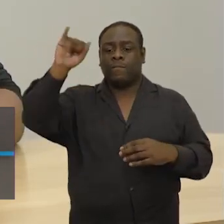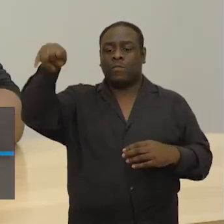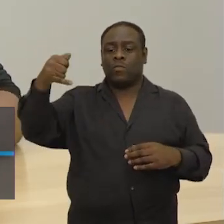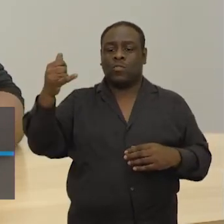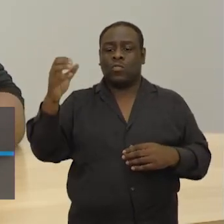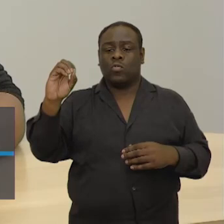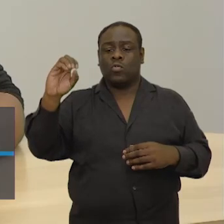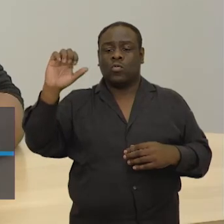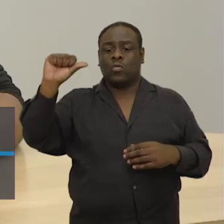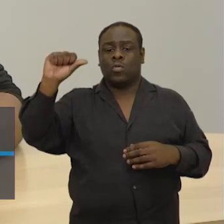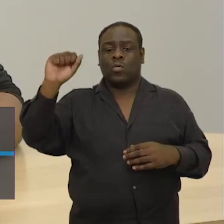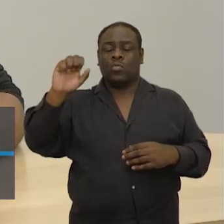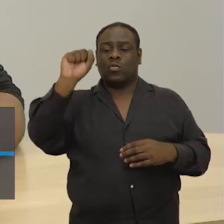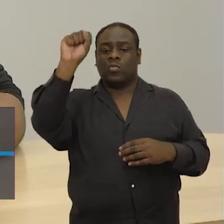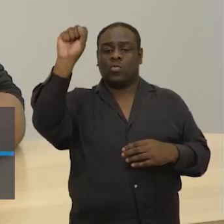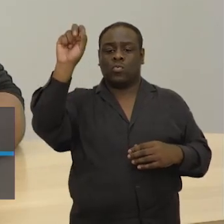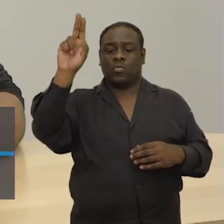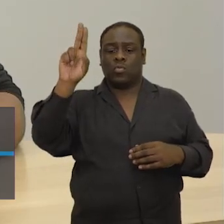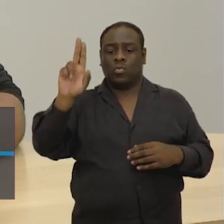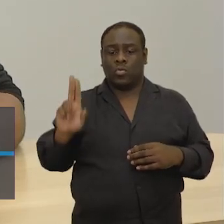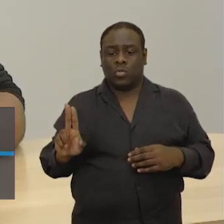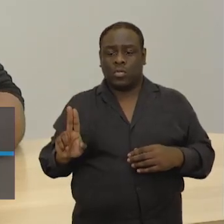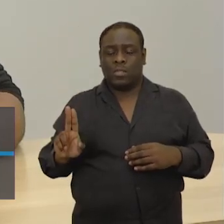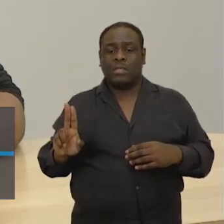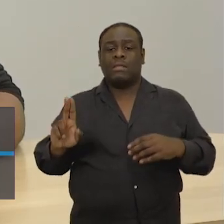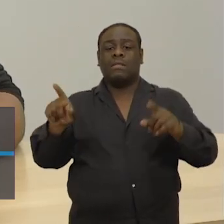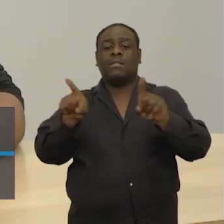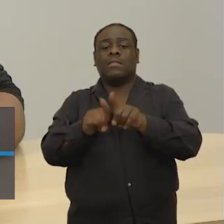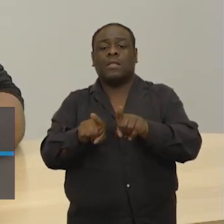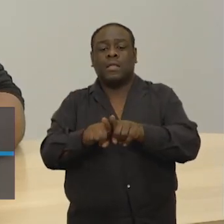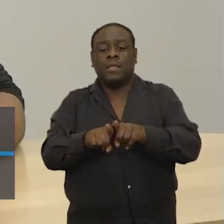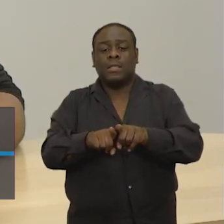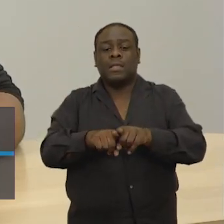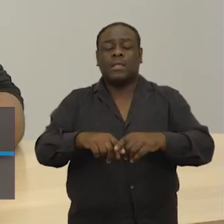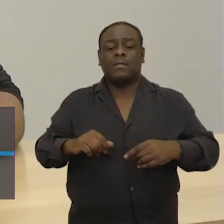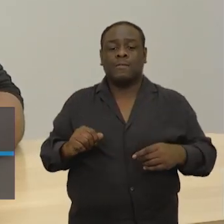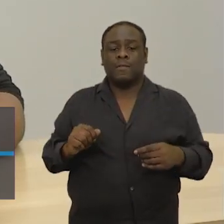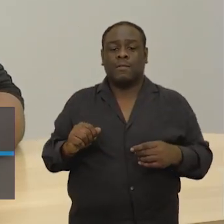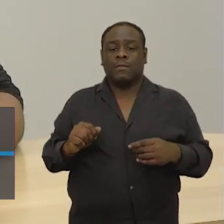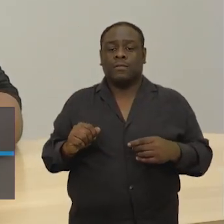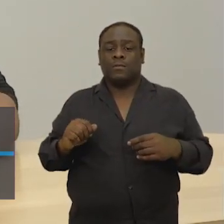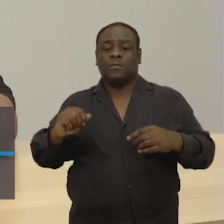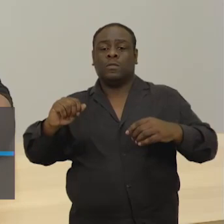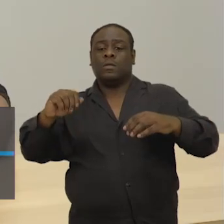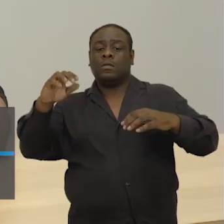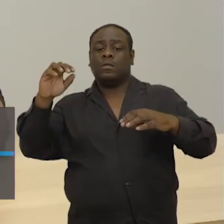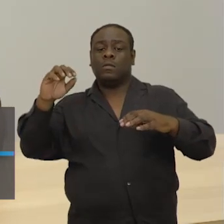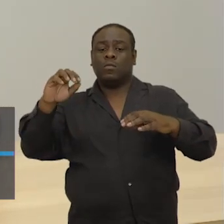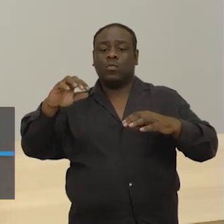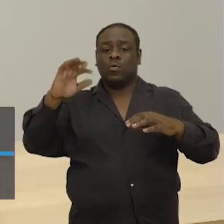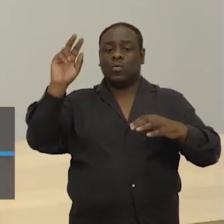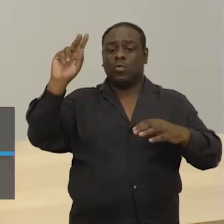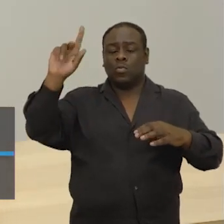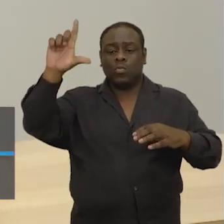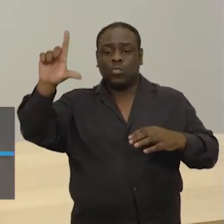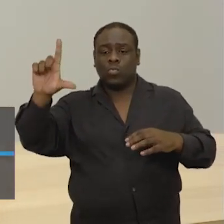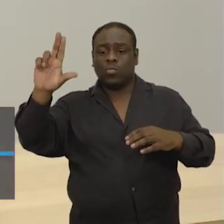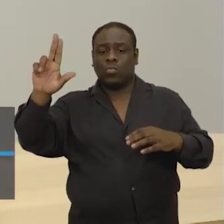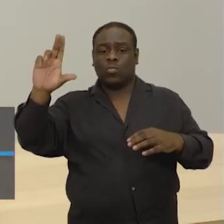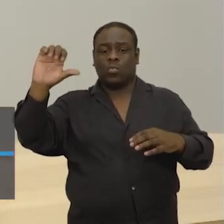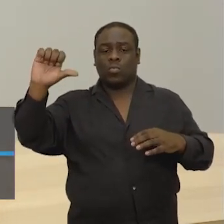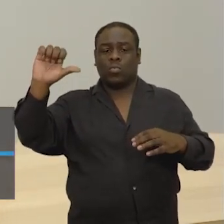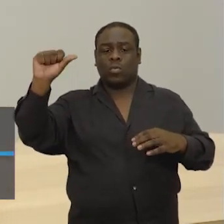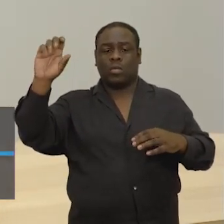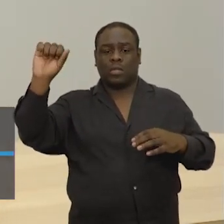Suzano. Lucas Gabriel Mateus, da Escola Francisco Silveira Coelho de Taquaritinga. E o Lucas Silva Muniz, da